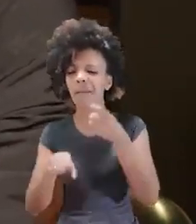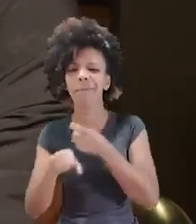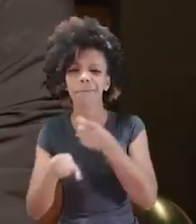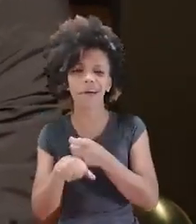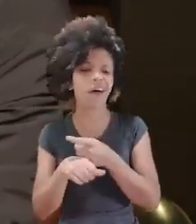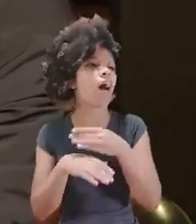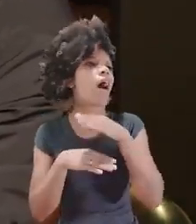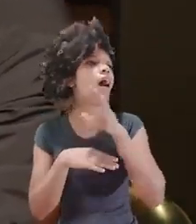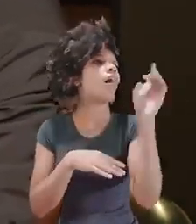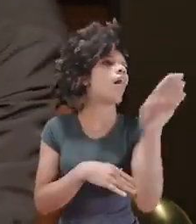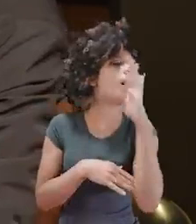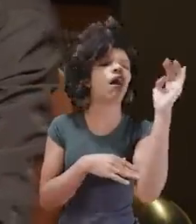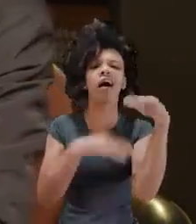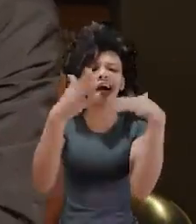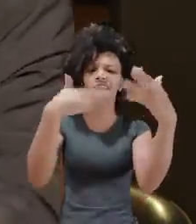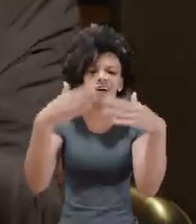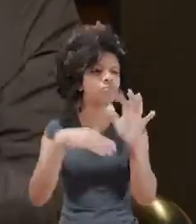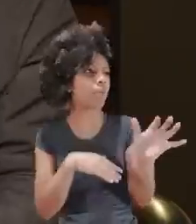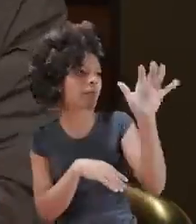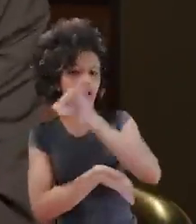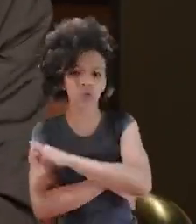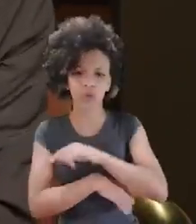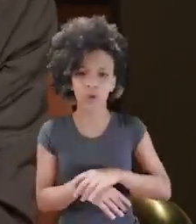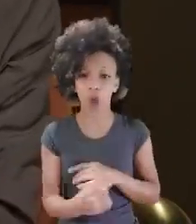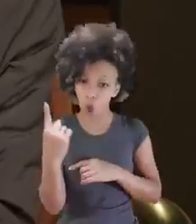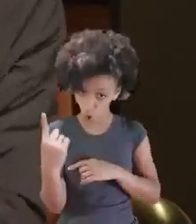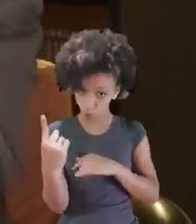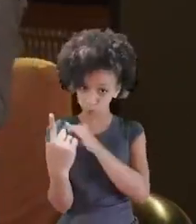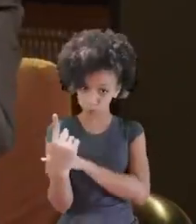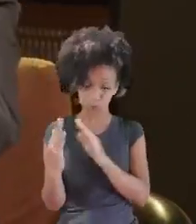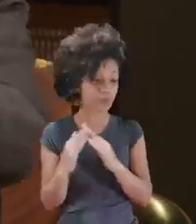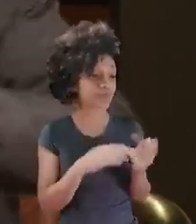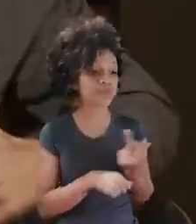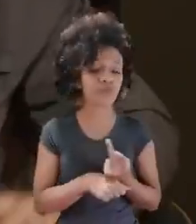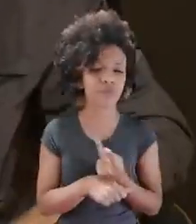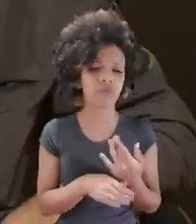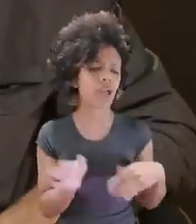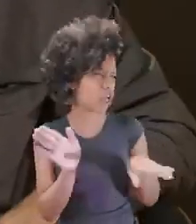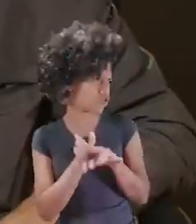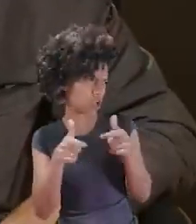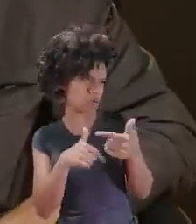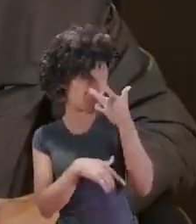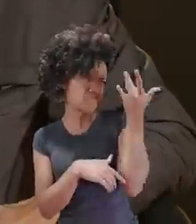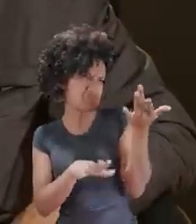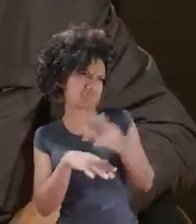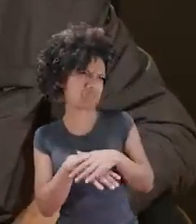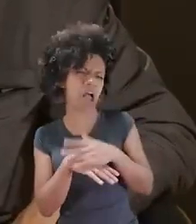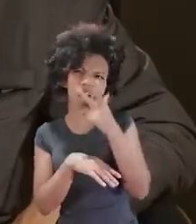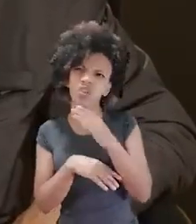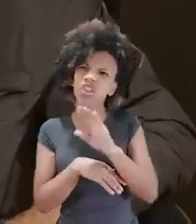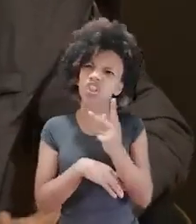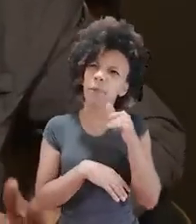pedreira Chapadão é um monte de lugar e aí mandar um policial do Rio para pescar aí eu cheguei uma vez para falar não lembro exatamente